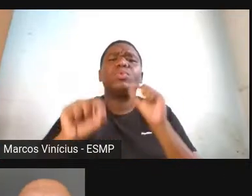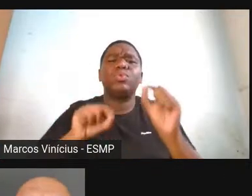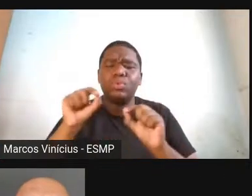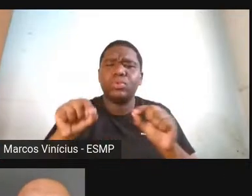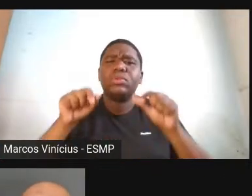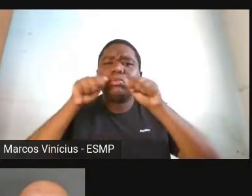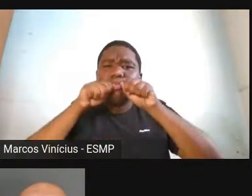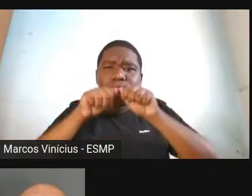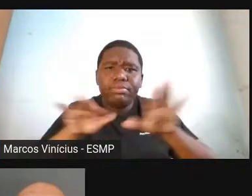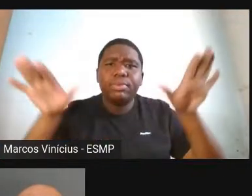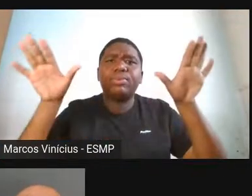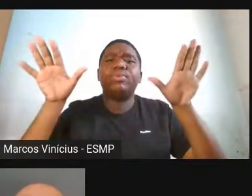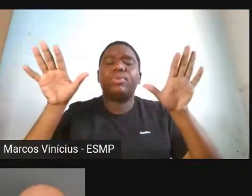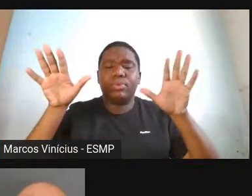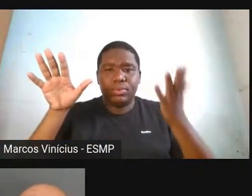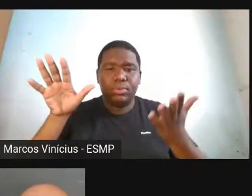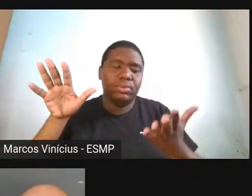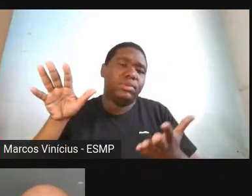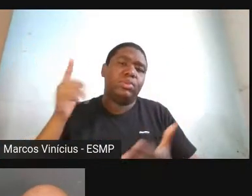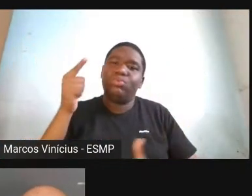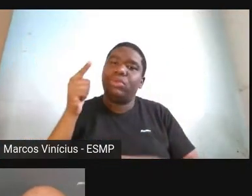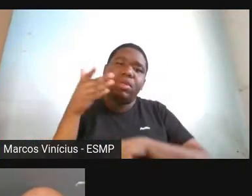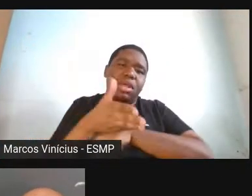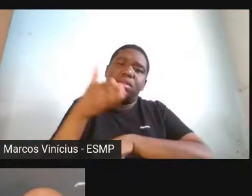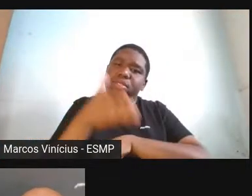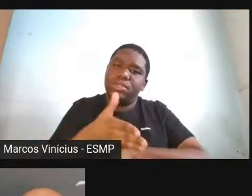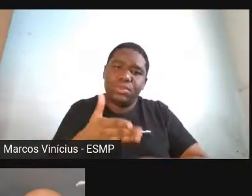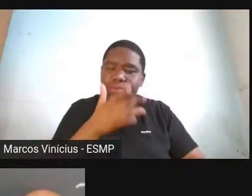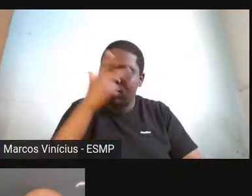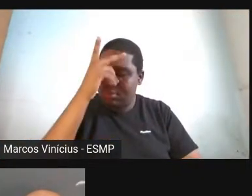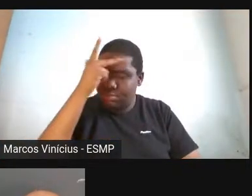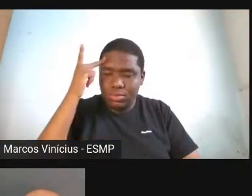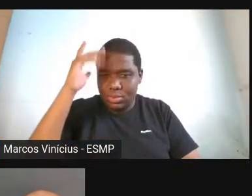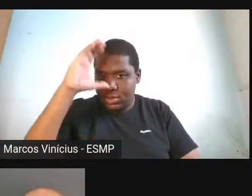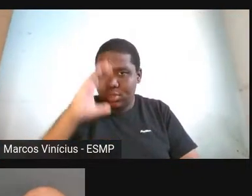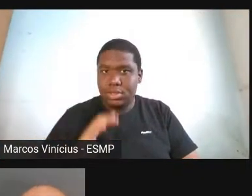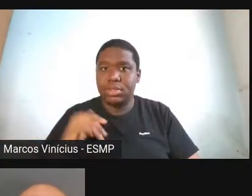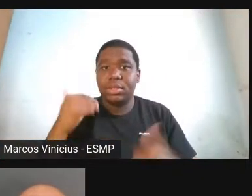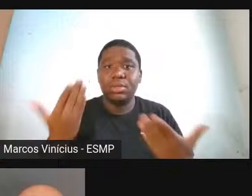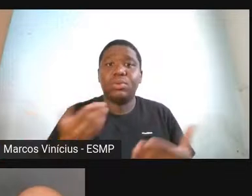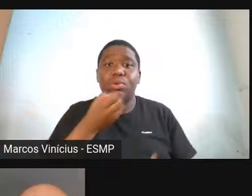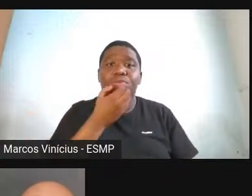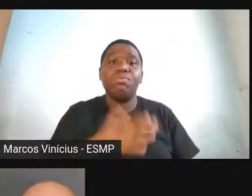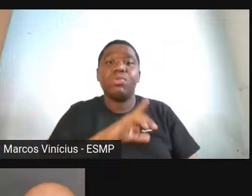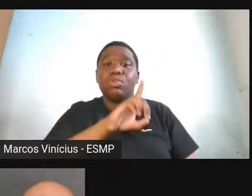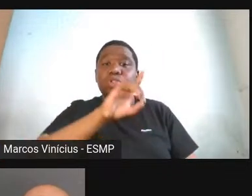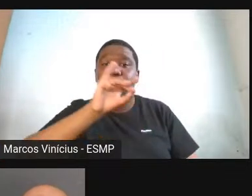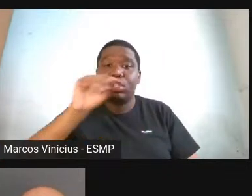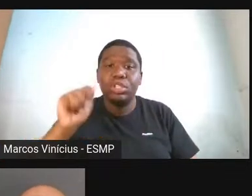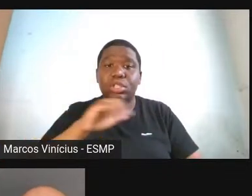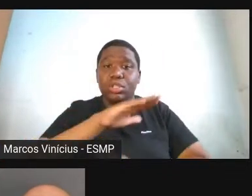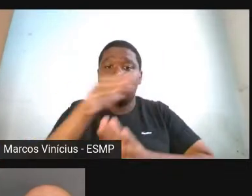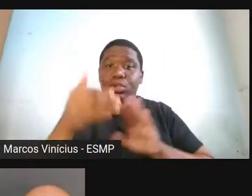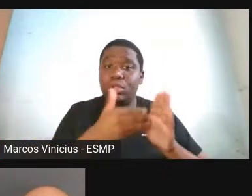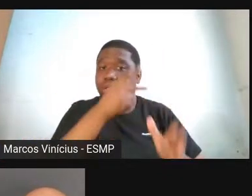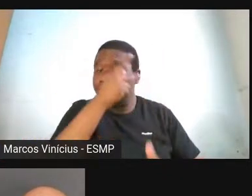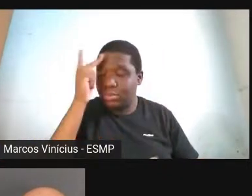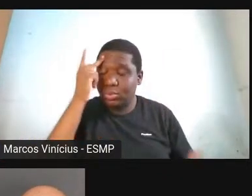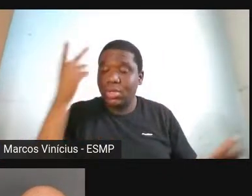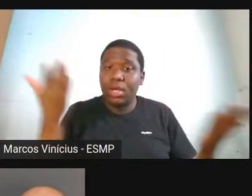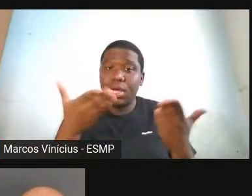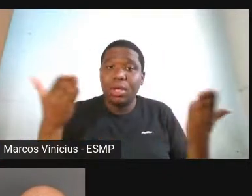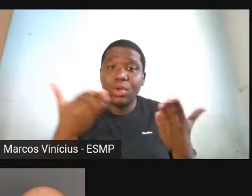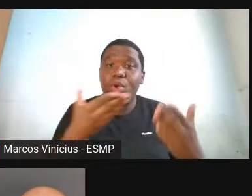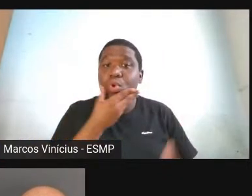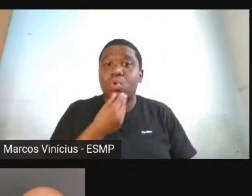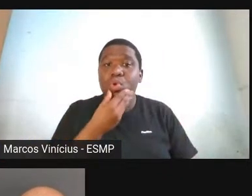mais cruel de não acesso à cidadania. Então, meu bom dia a todos e a todas. Satisfação, passo a palavra ao